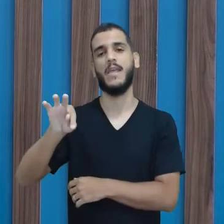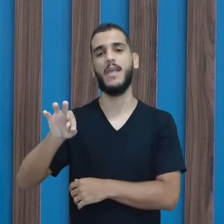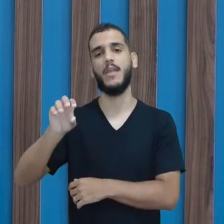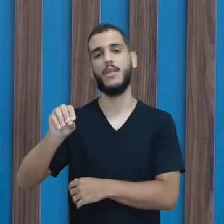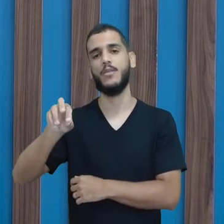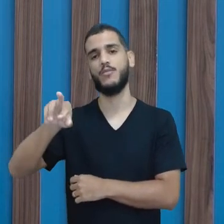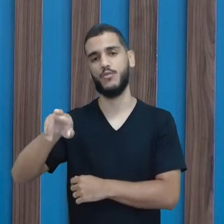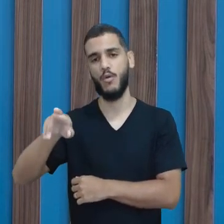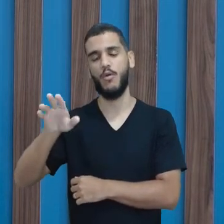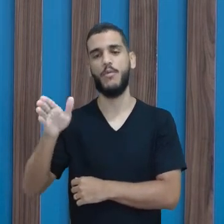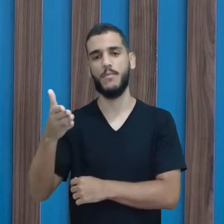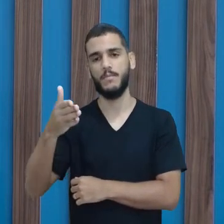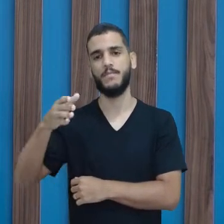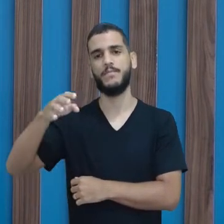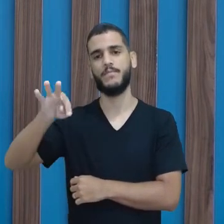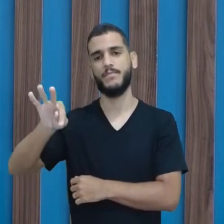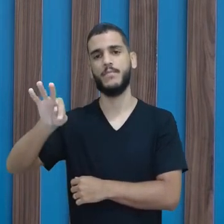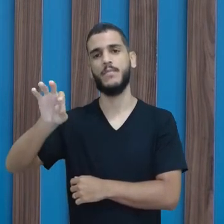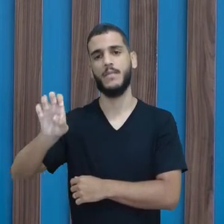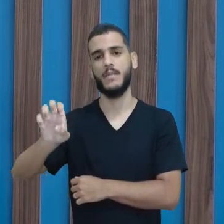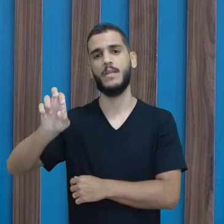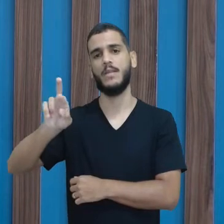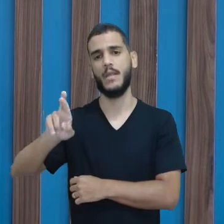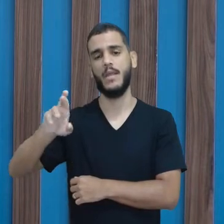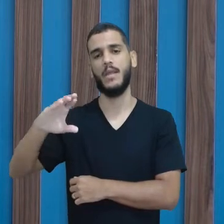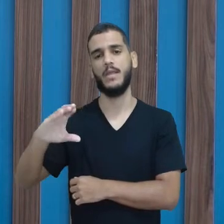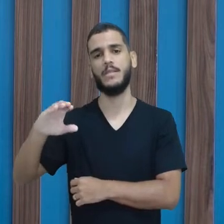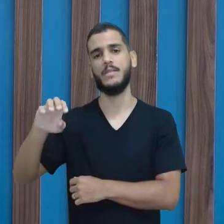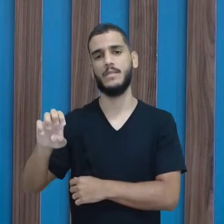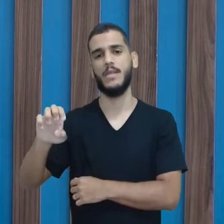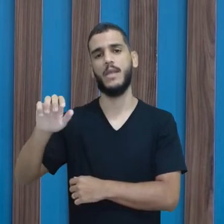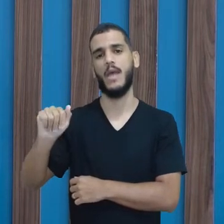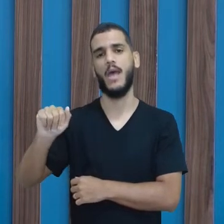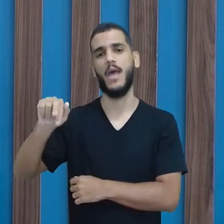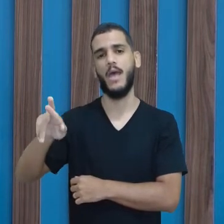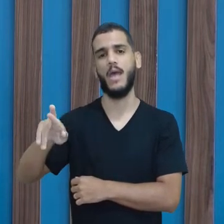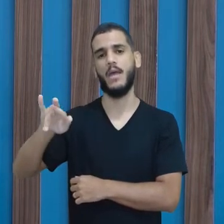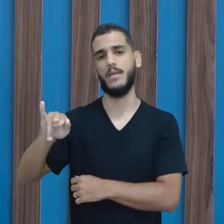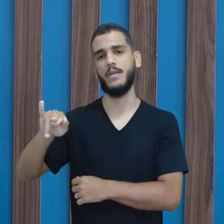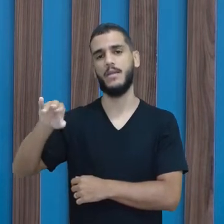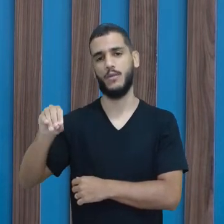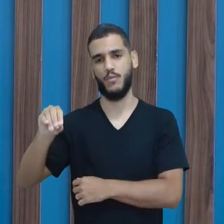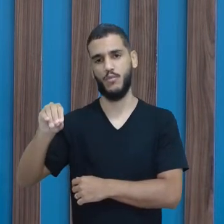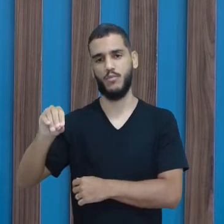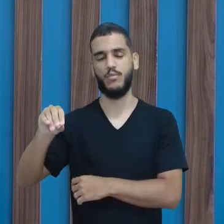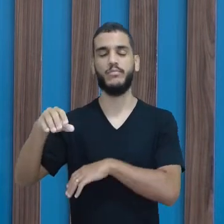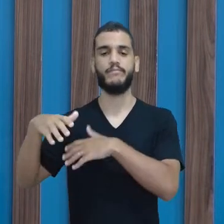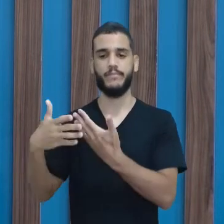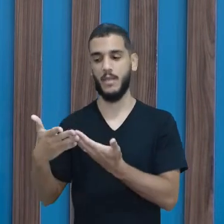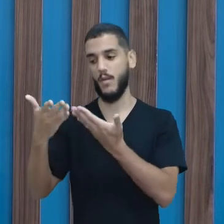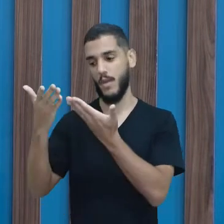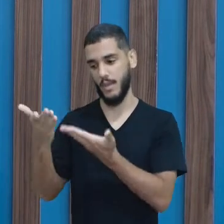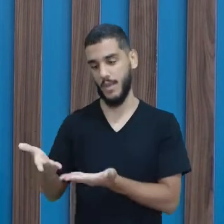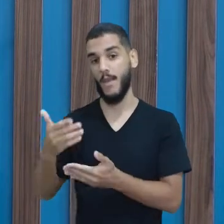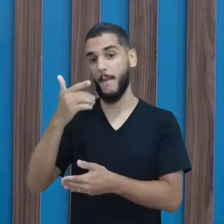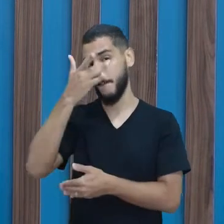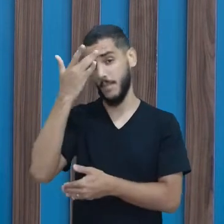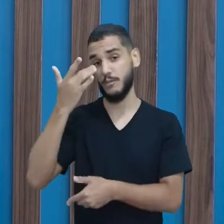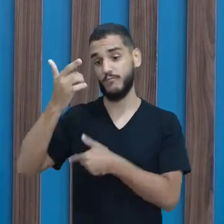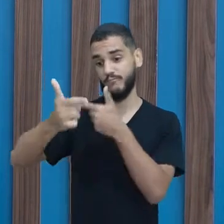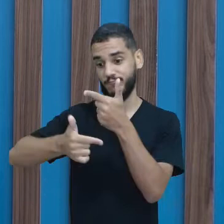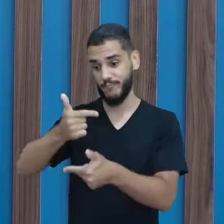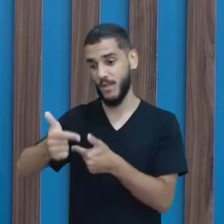tempo atrás, possivelmente, ele já precisou de um sapateiro para ajeitar o sapatozinho dele, né? Mas aí